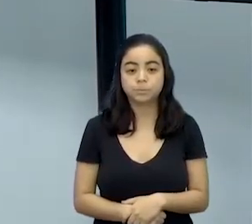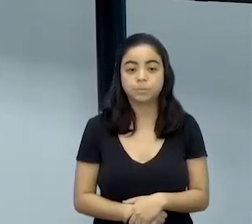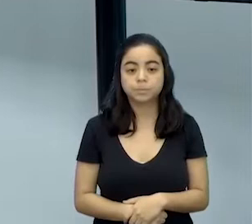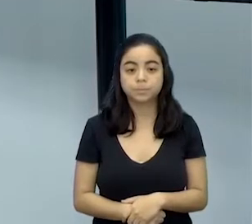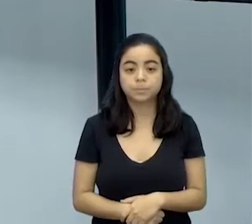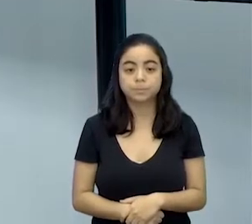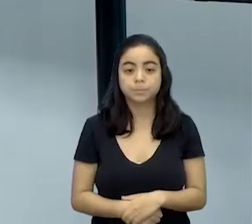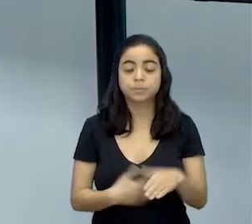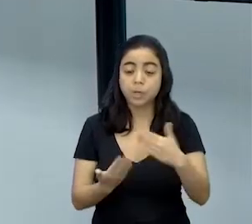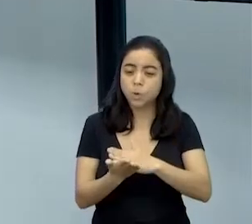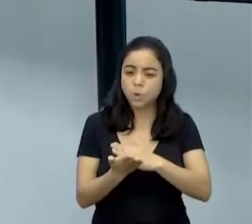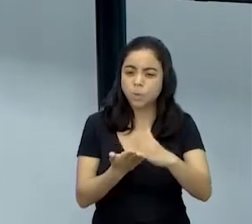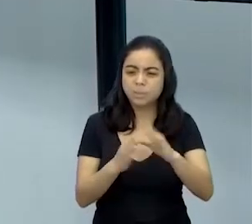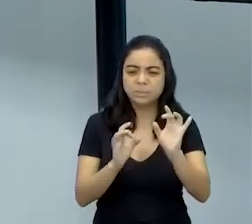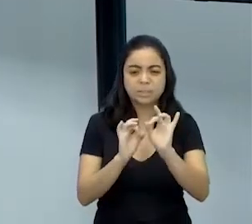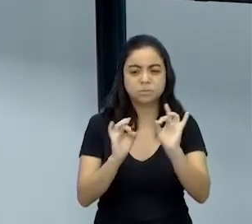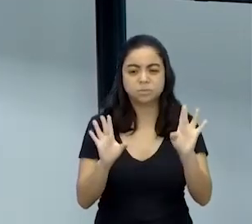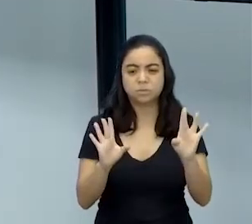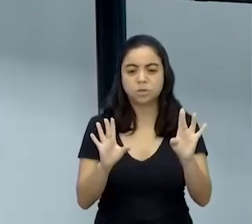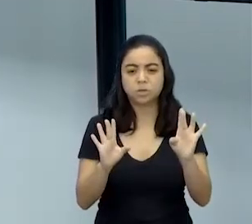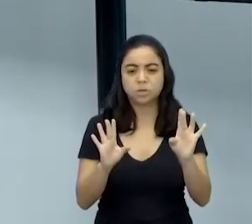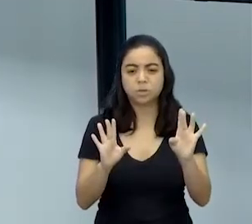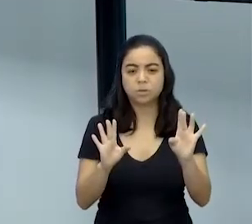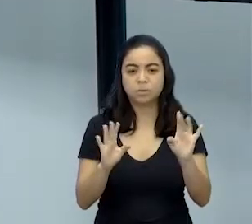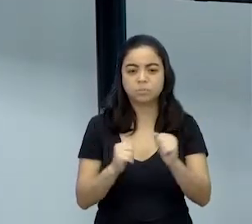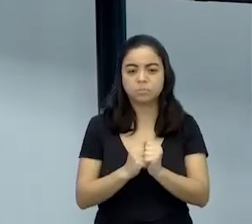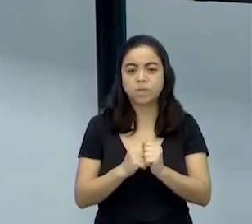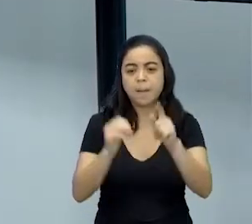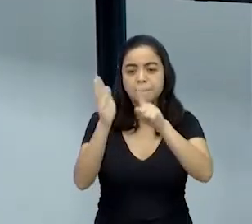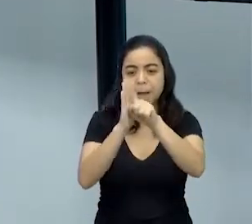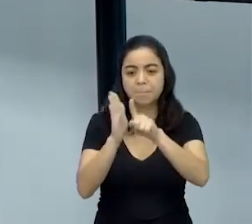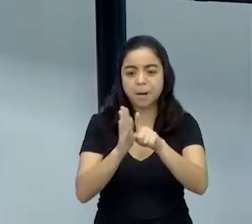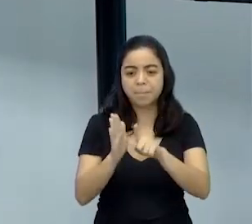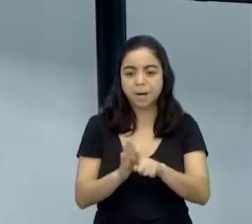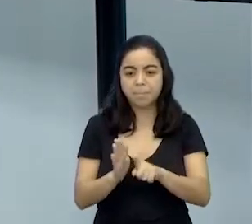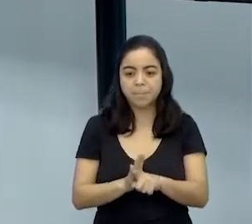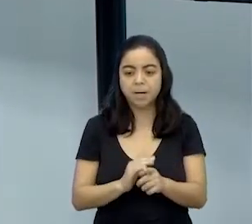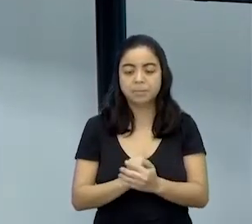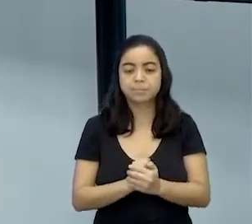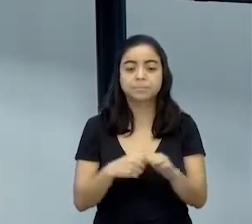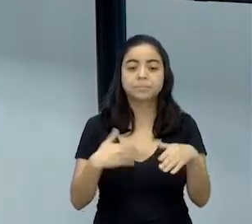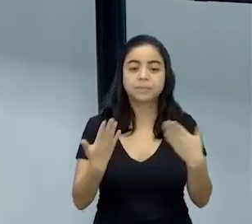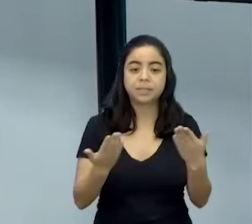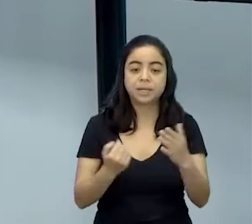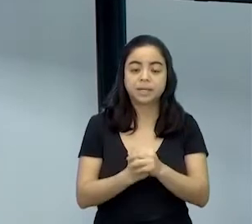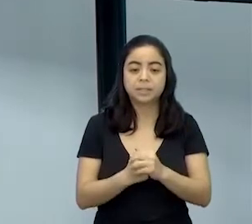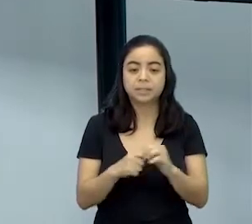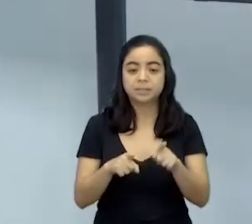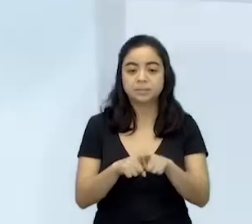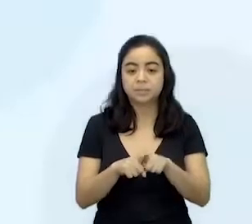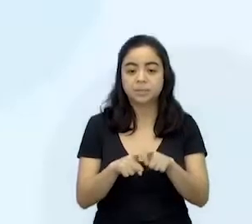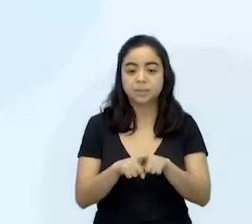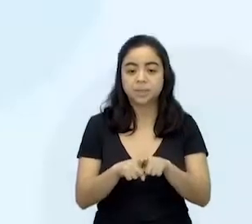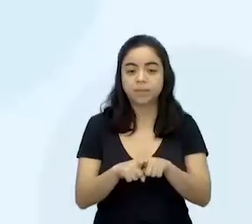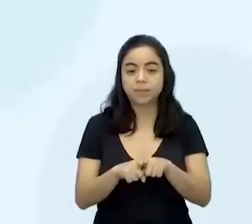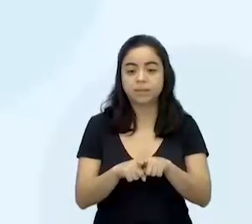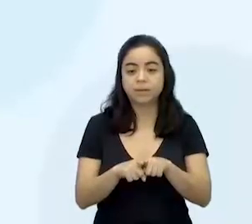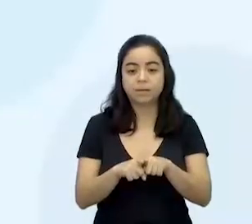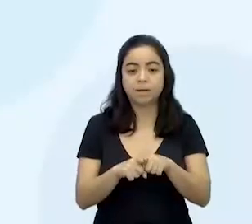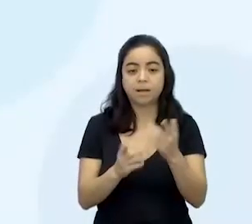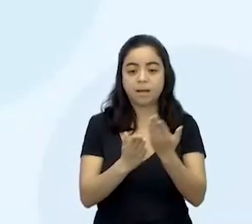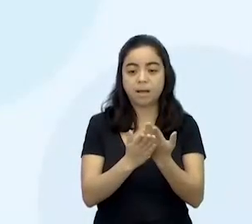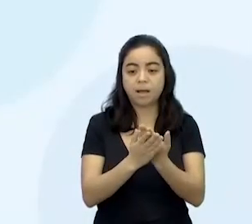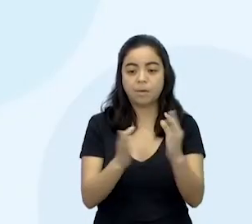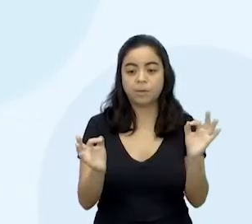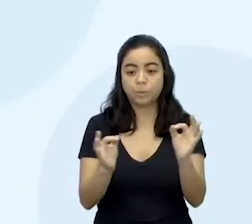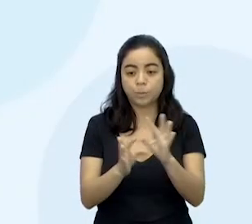Eu vou começar aí só para a gente fazer aí pelo menos umas 3 afirmações e aí a gente cumprir aí a nossa aulinha. Então, ó,